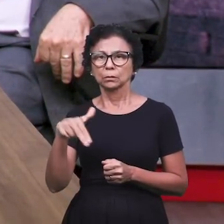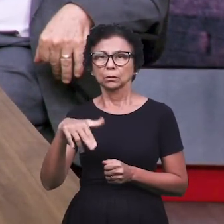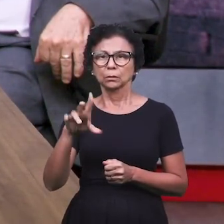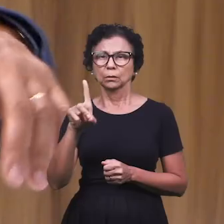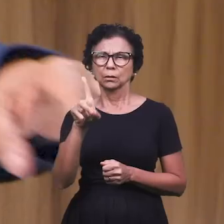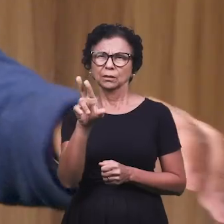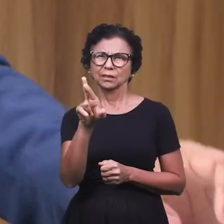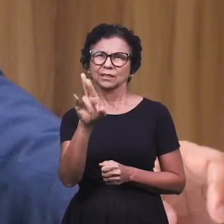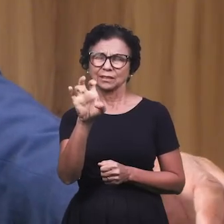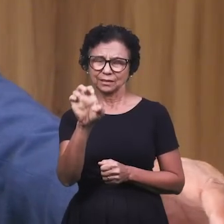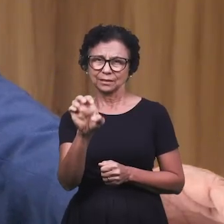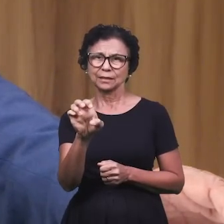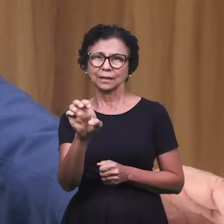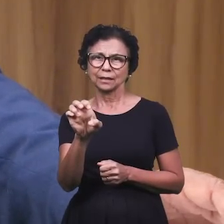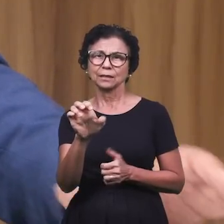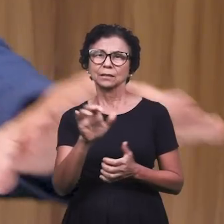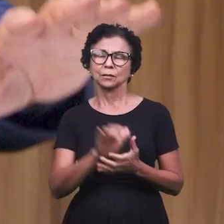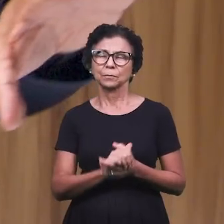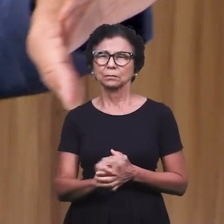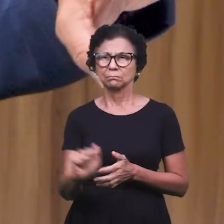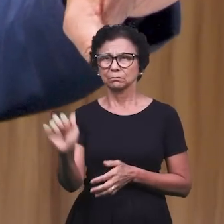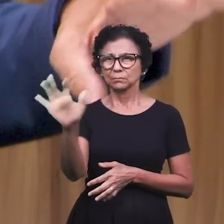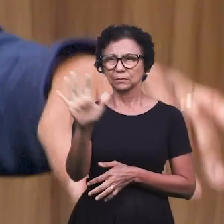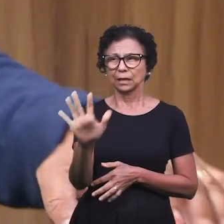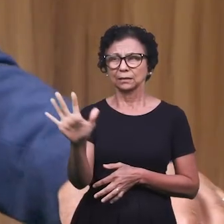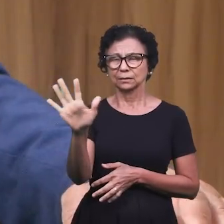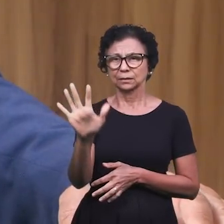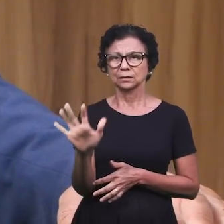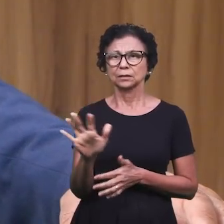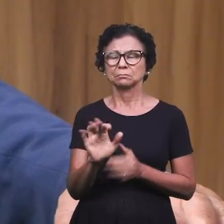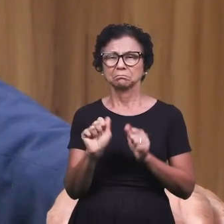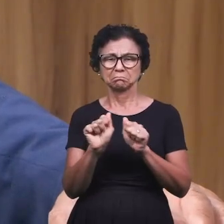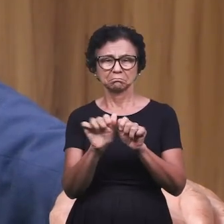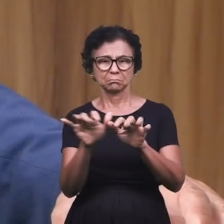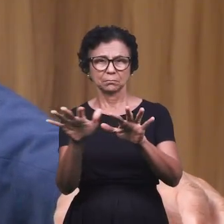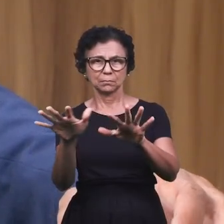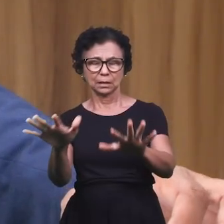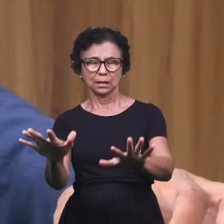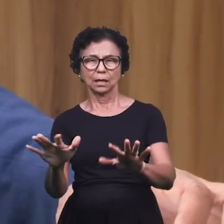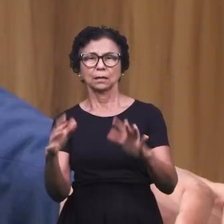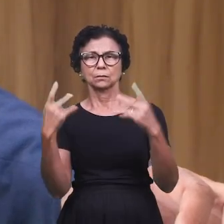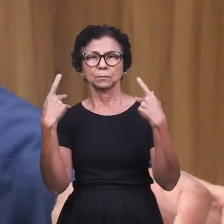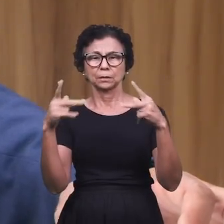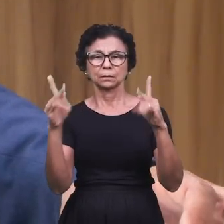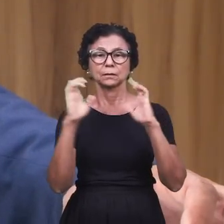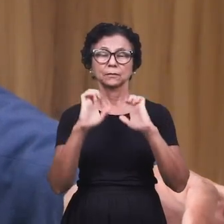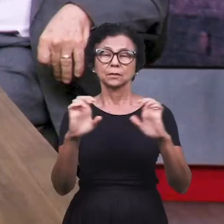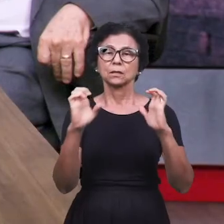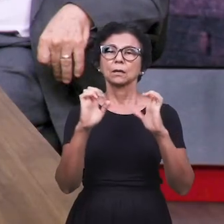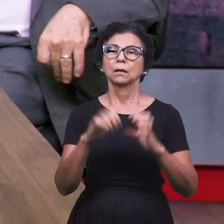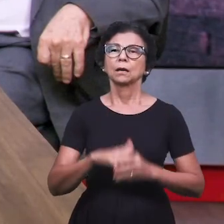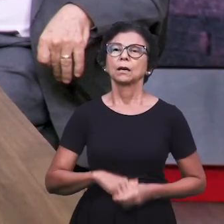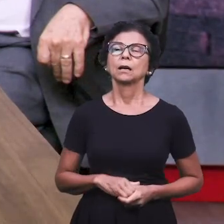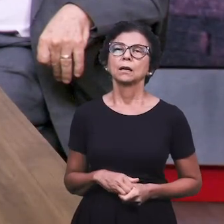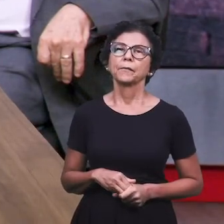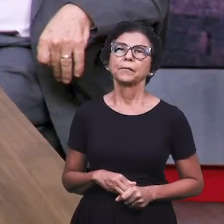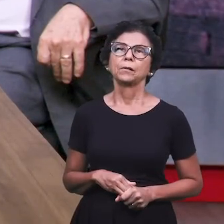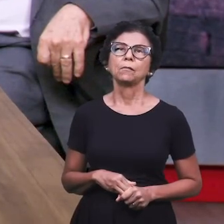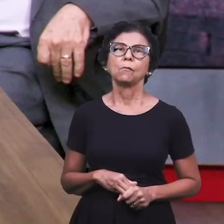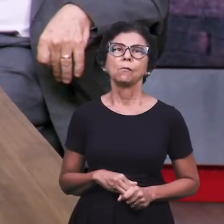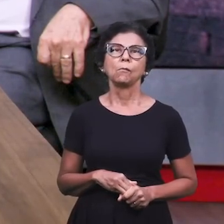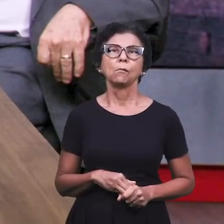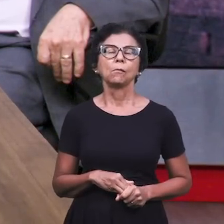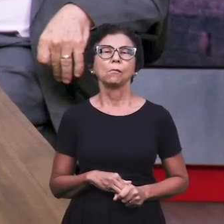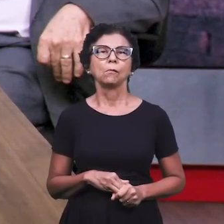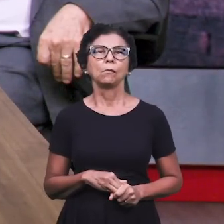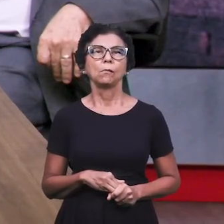Ásia Menor, e Filipe também foi para a Ásia também. Então, alguns espalharam pelas regiões pregando o evangelho, né? Espalharam ali. O primeiro